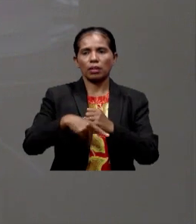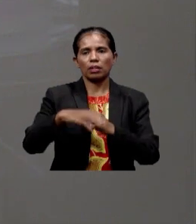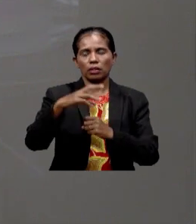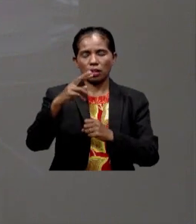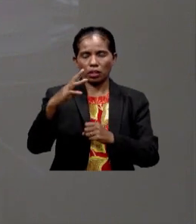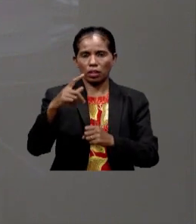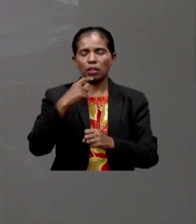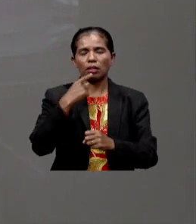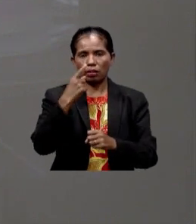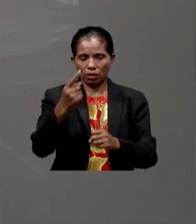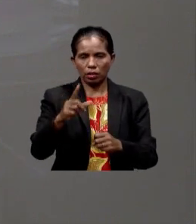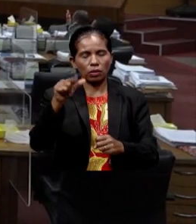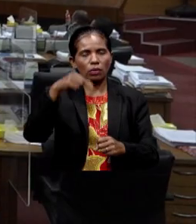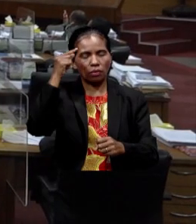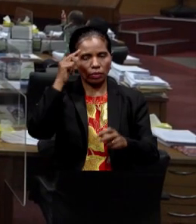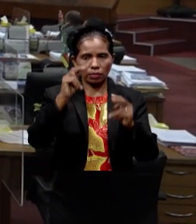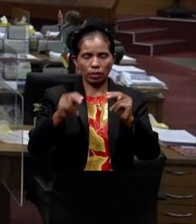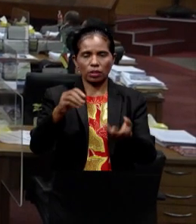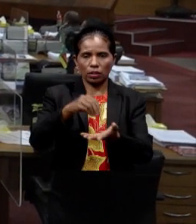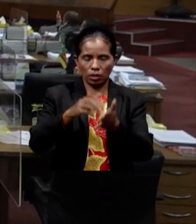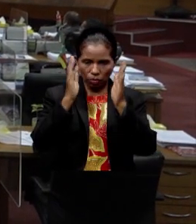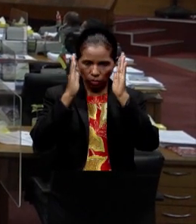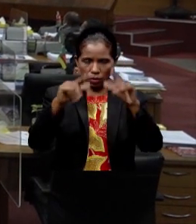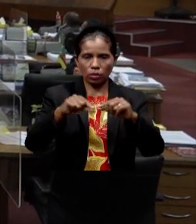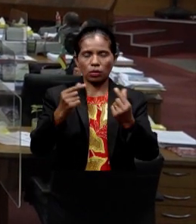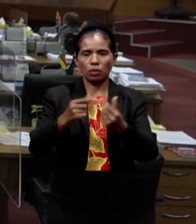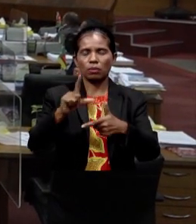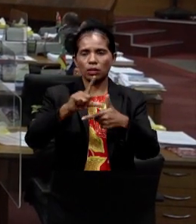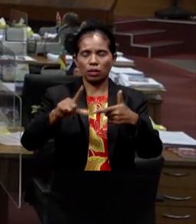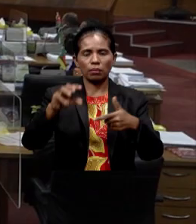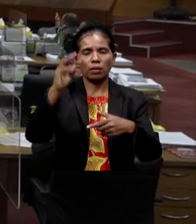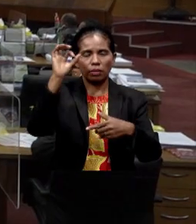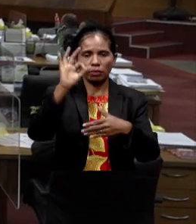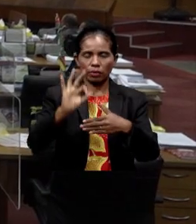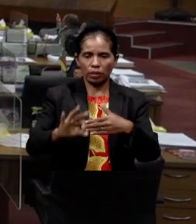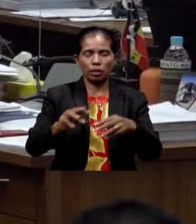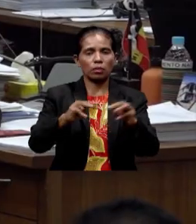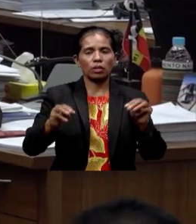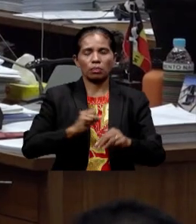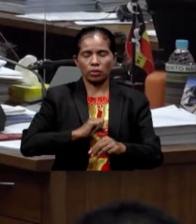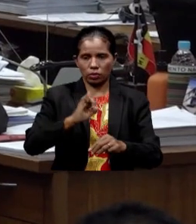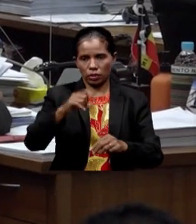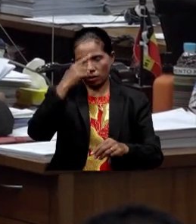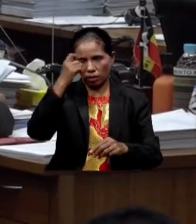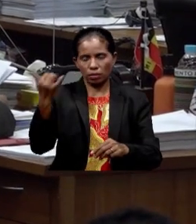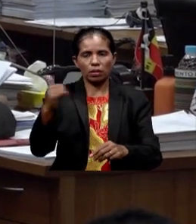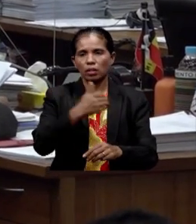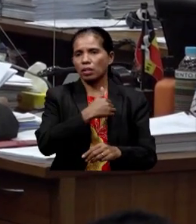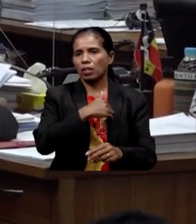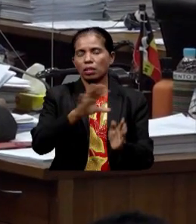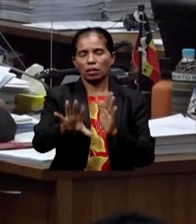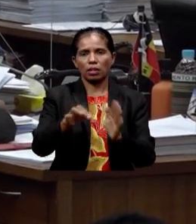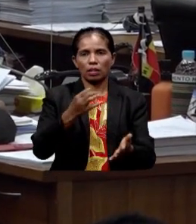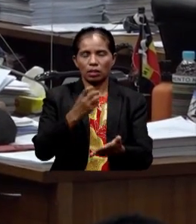Barreto, informa, governo precisa dar atenção para a equipa linha frente e o município Covalima, também durante né, se dá o que retansirem a